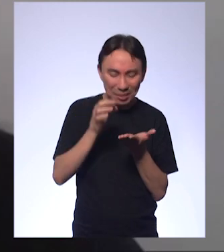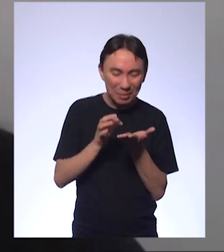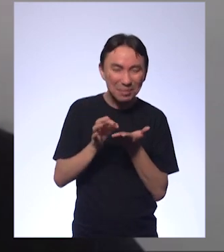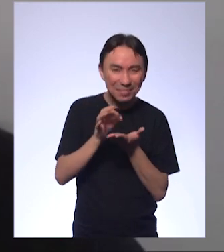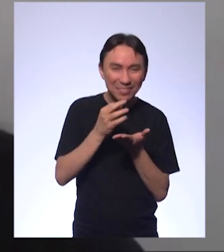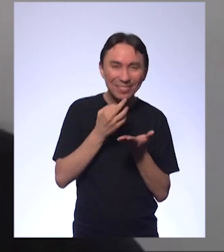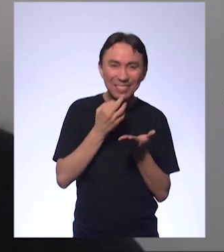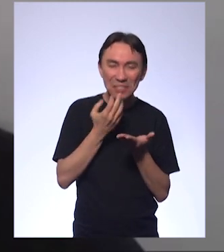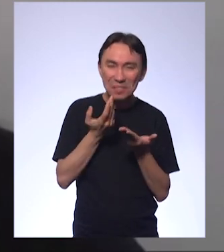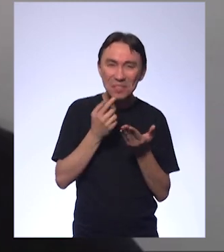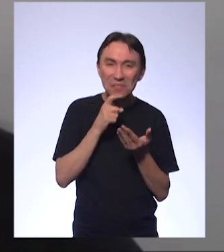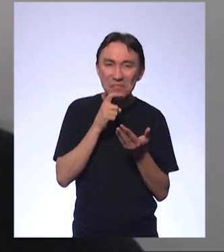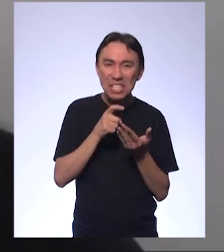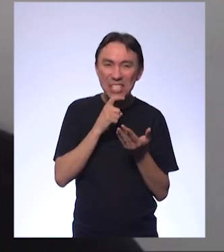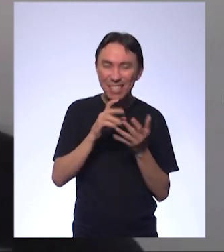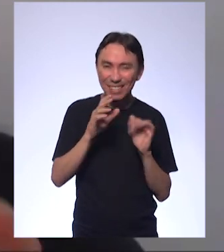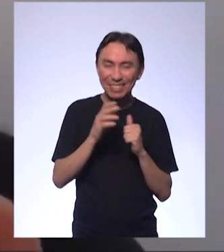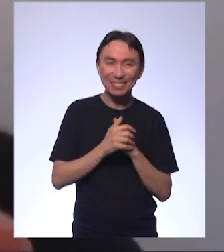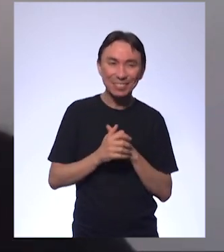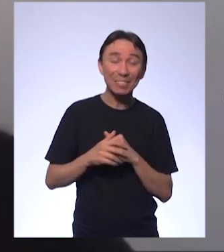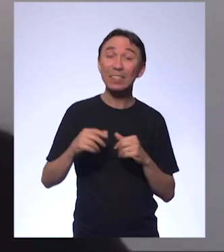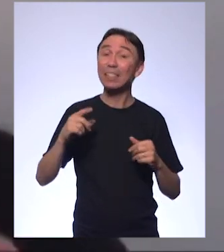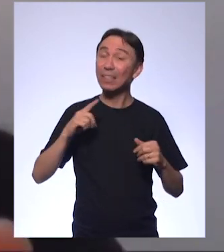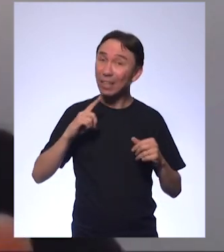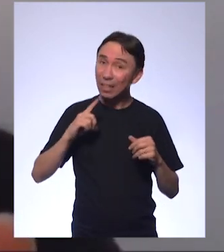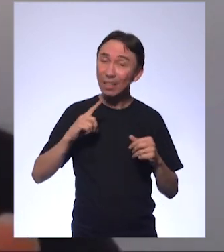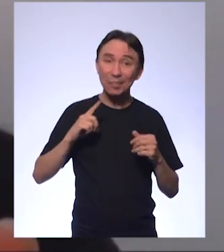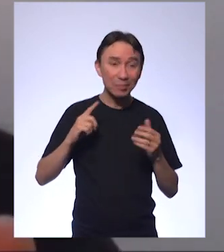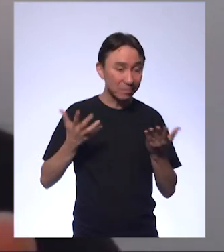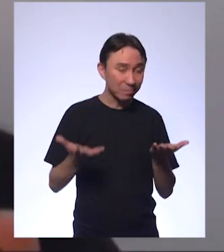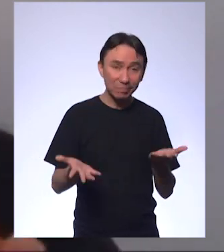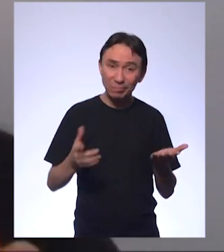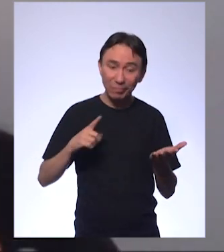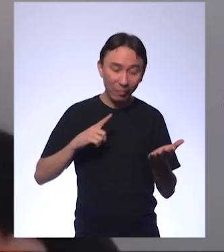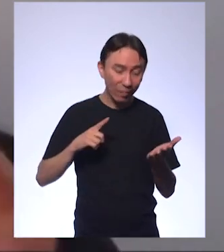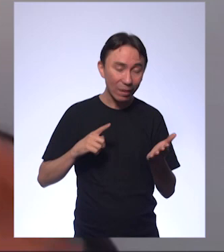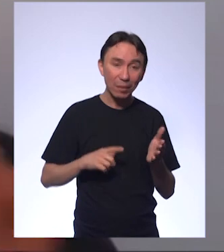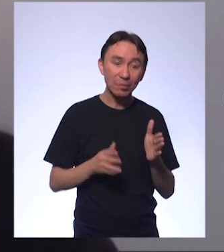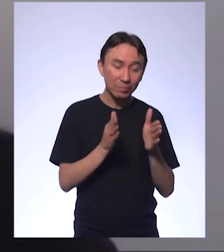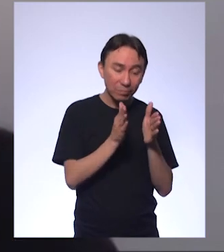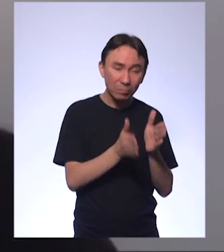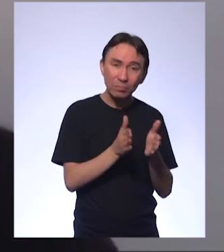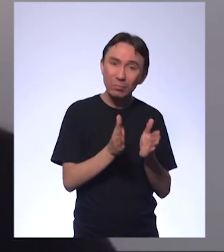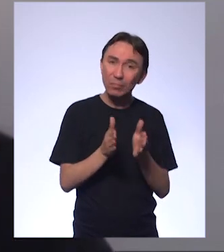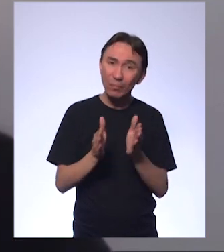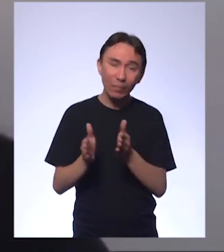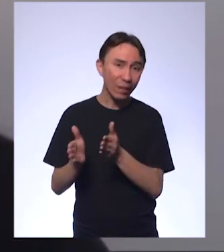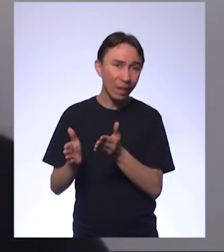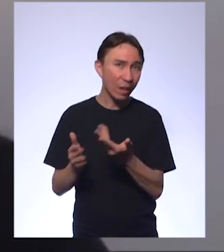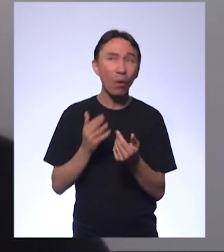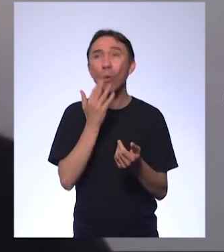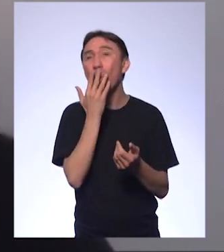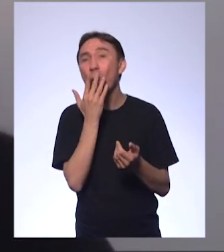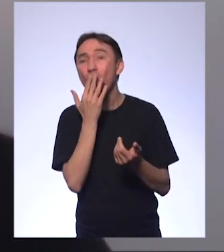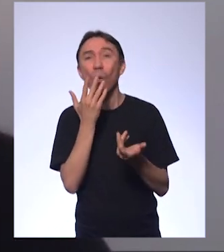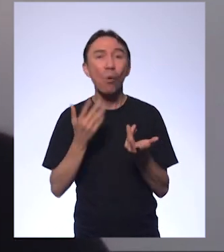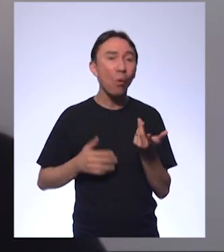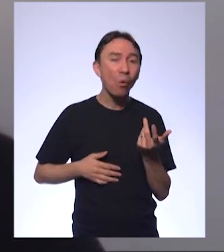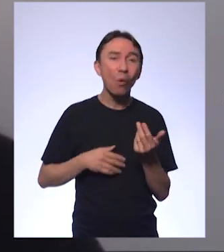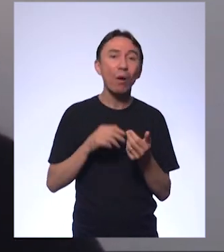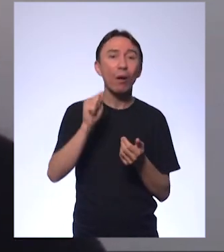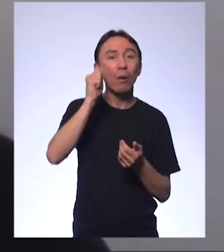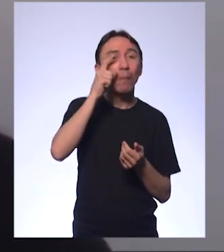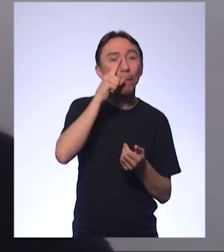uma sequência determinada, né, para produzir ali ervilha de cor amarela e outra para produzir ervilha de